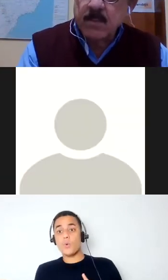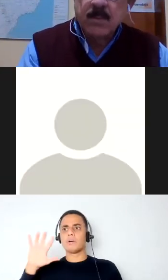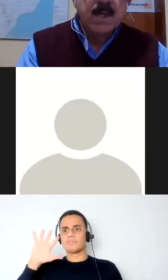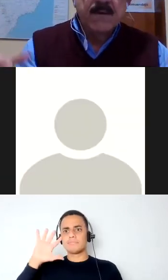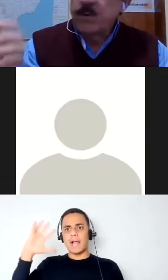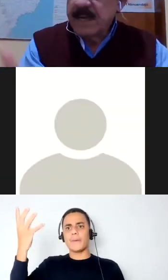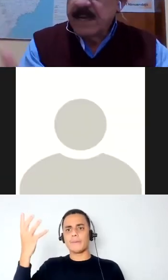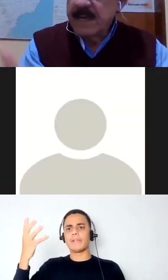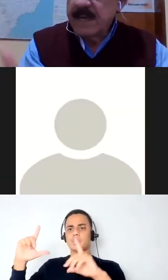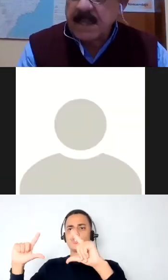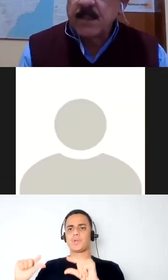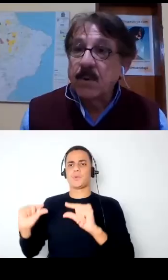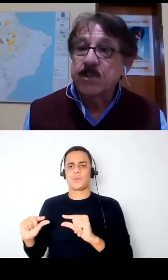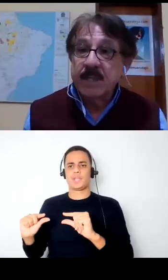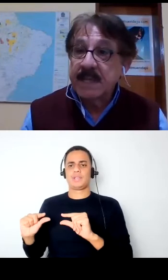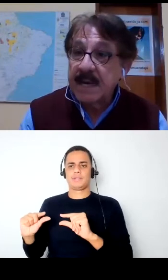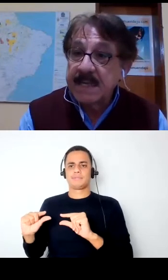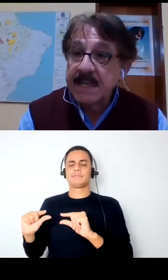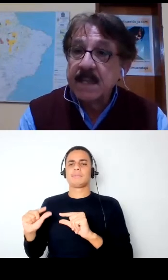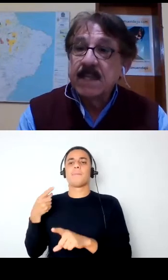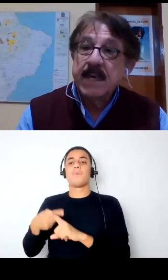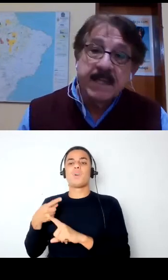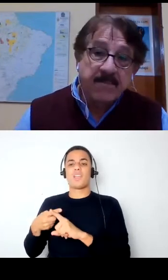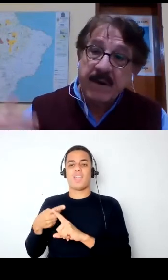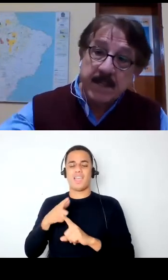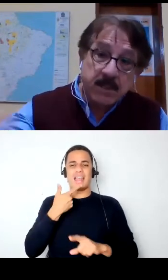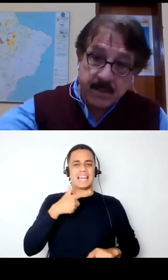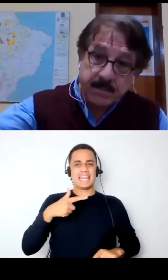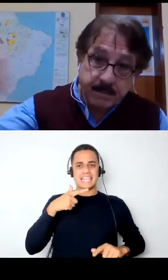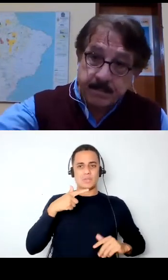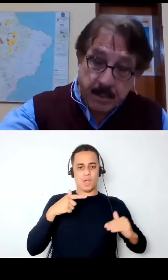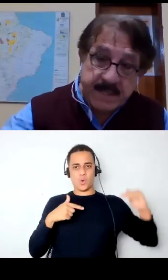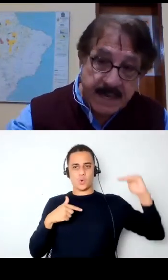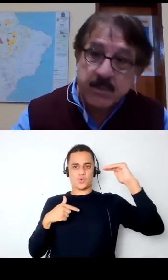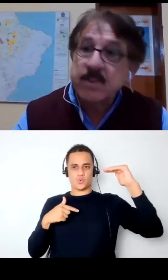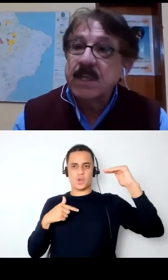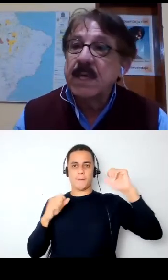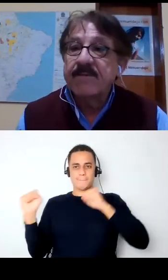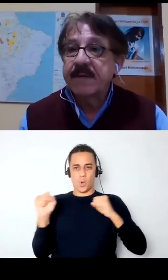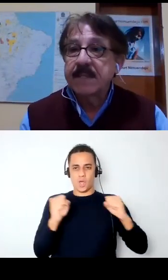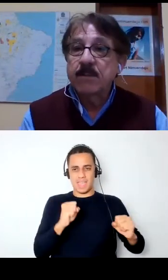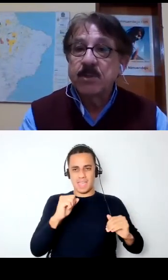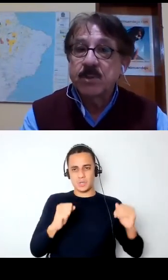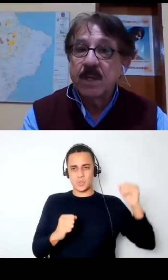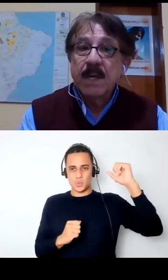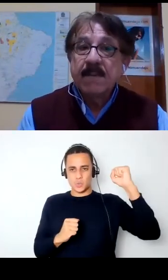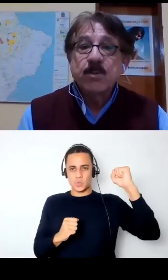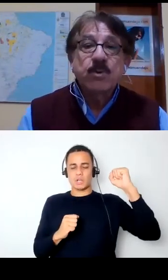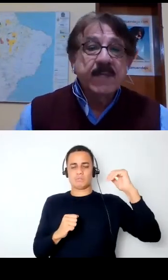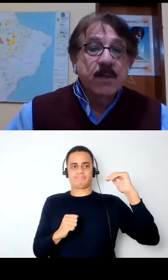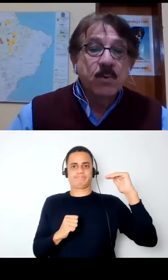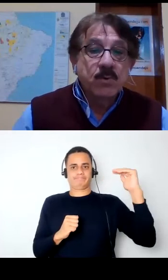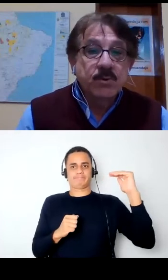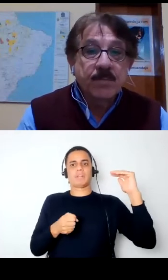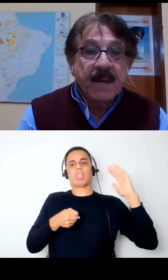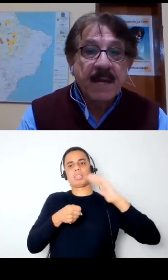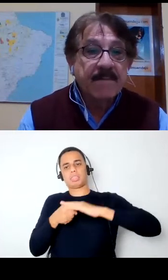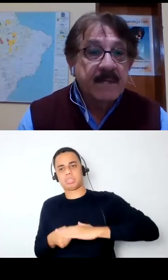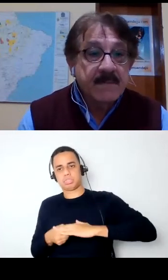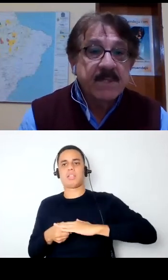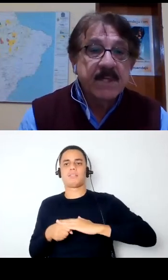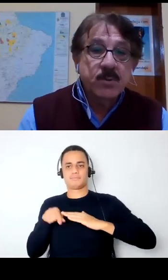por favor. Não há línguas pobres, mas há línguas empobrecidas. As línguas empobrecidas são aquelas que